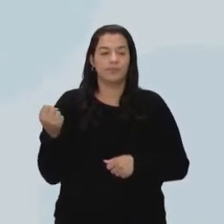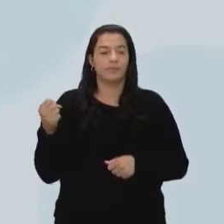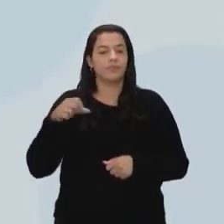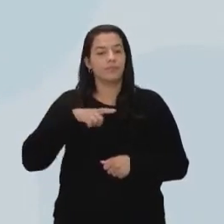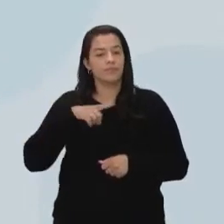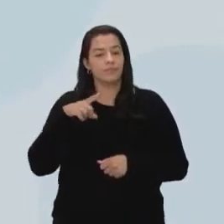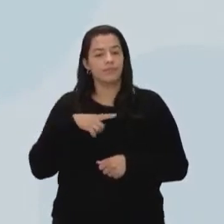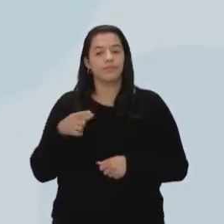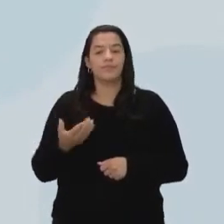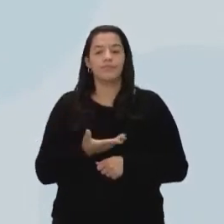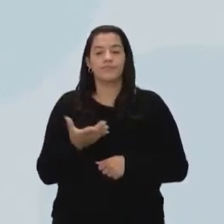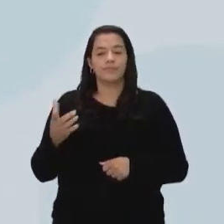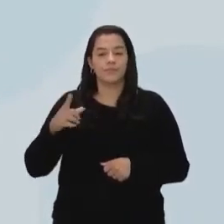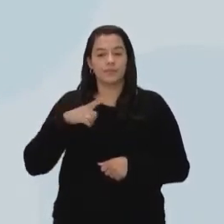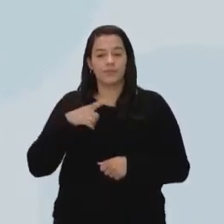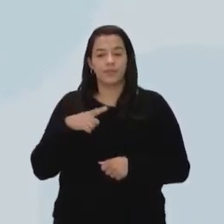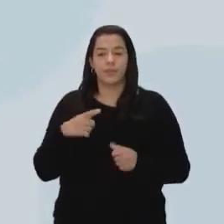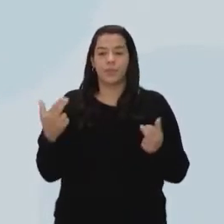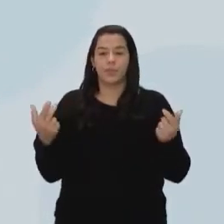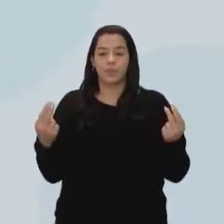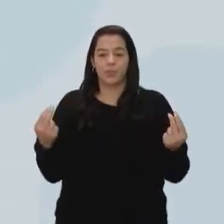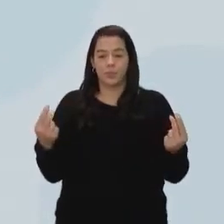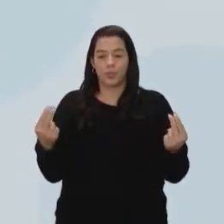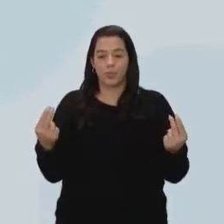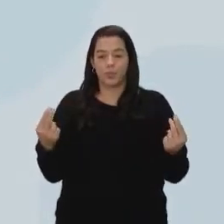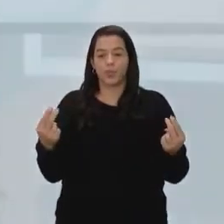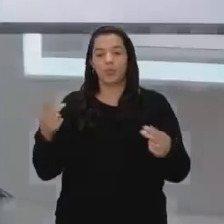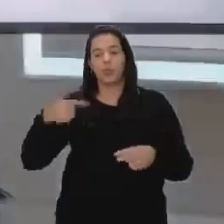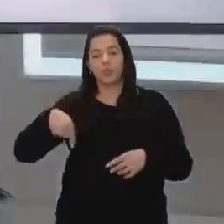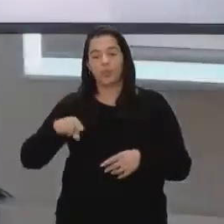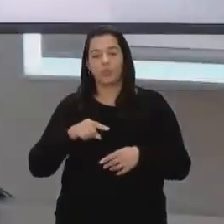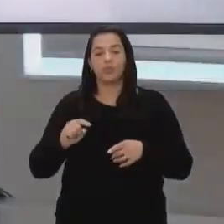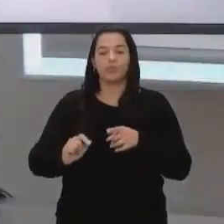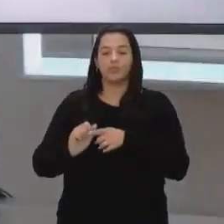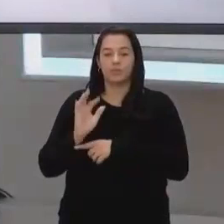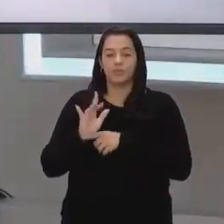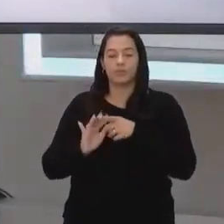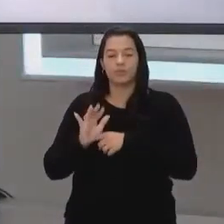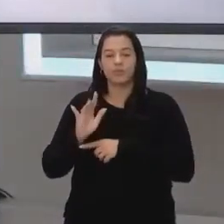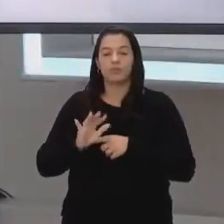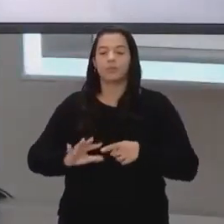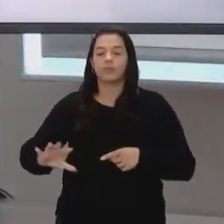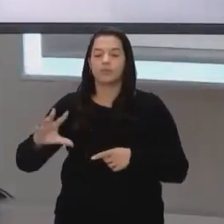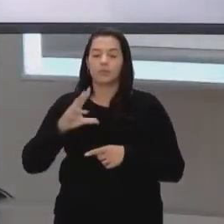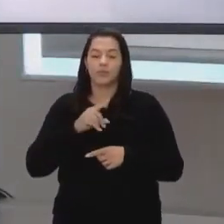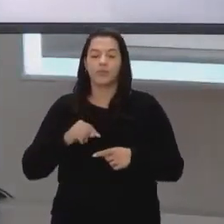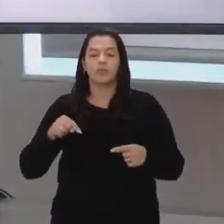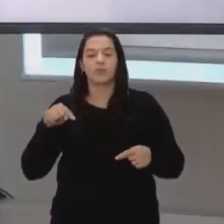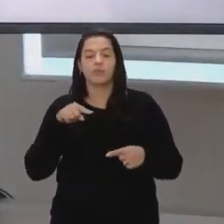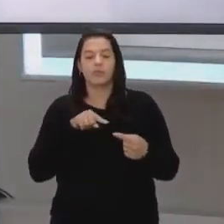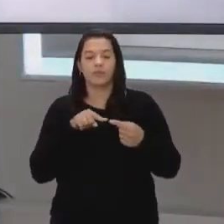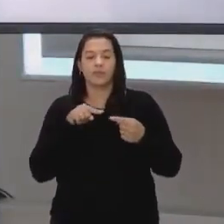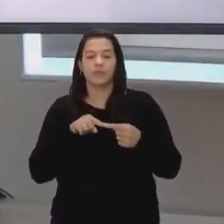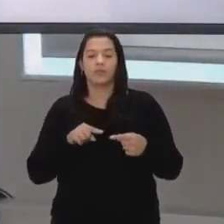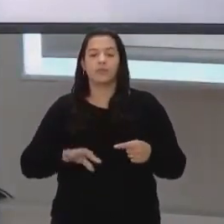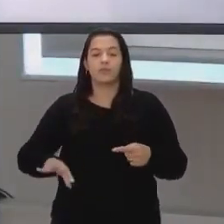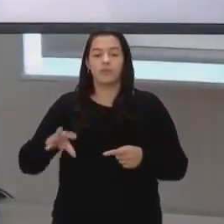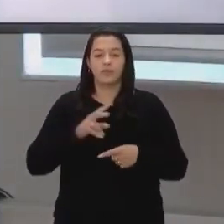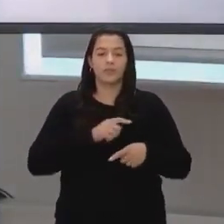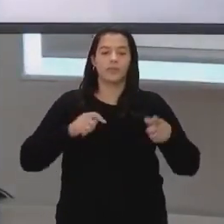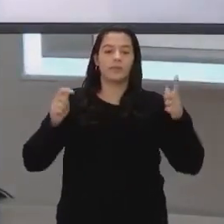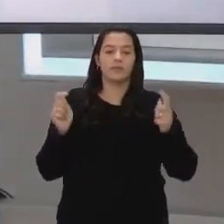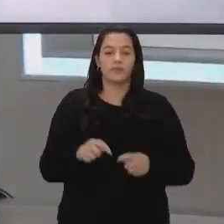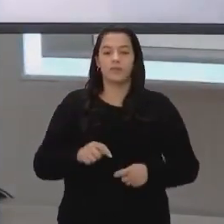uma configuração idêntica aos gases nobres, e aí, logicamente, ele tem a tendência de, a partir desse